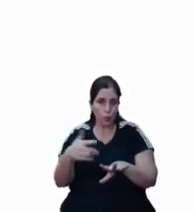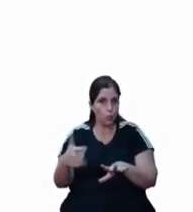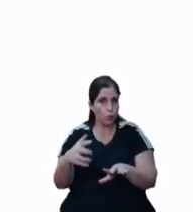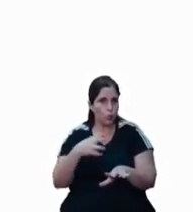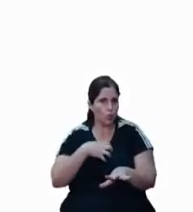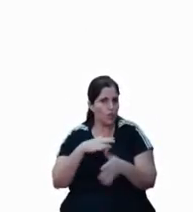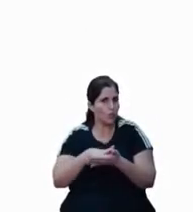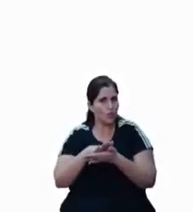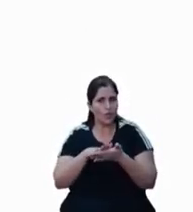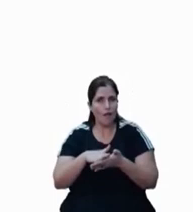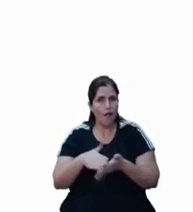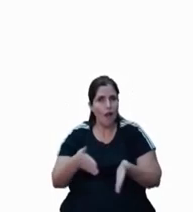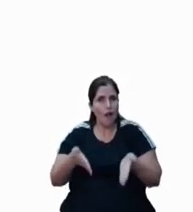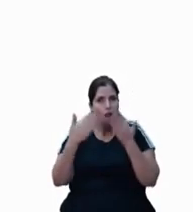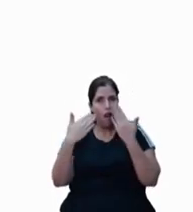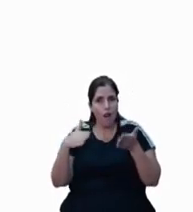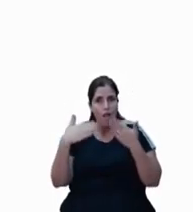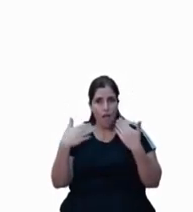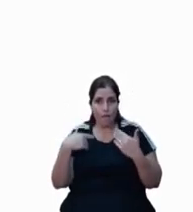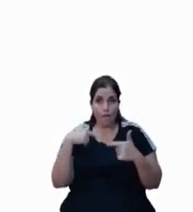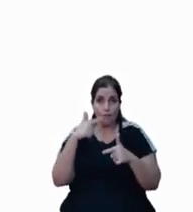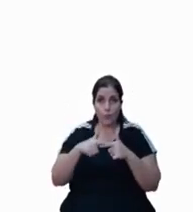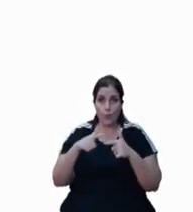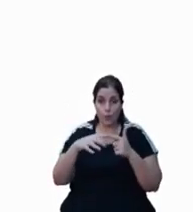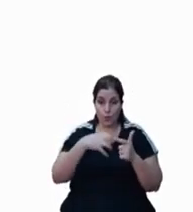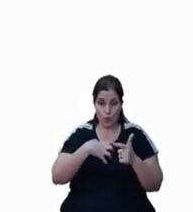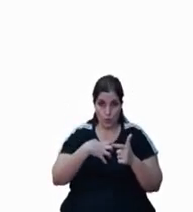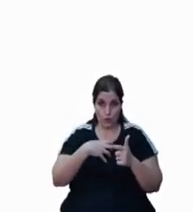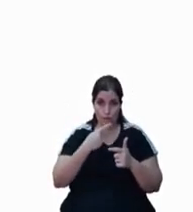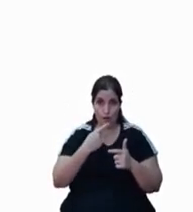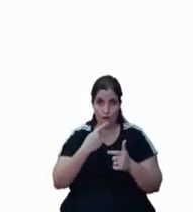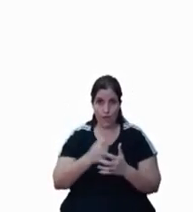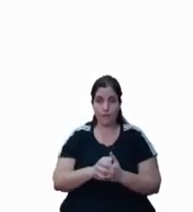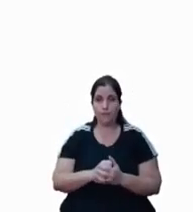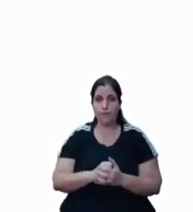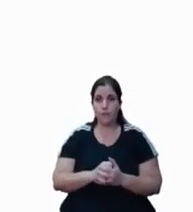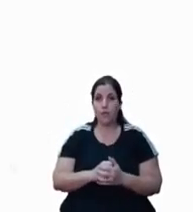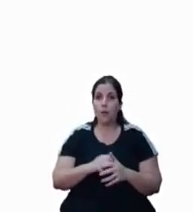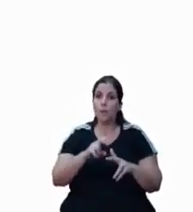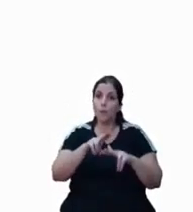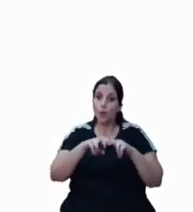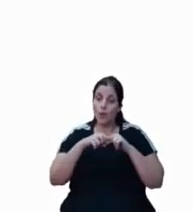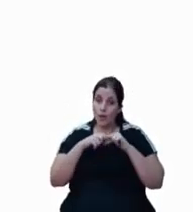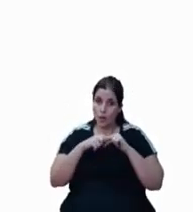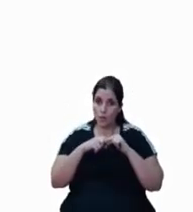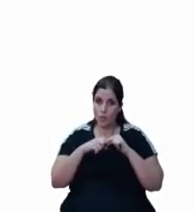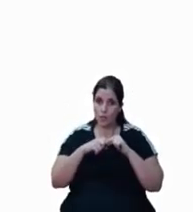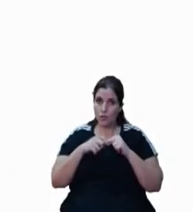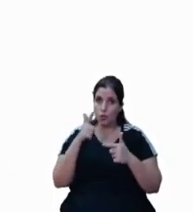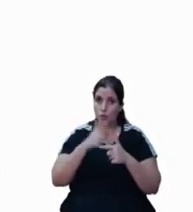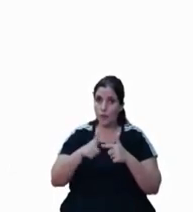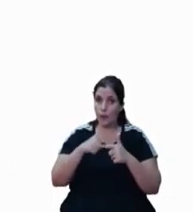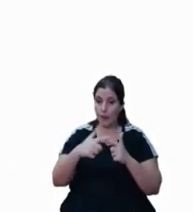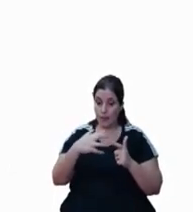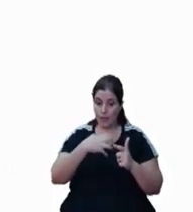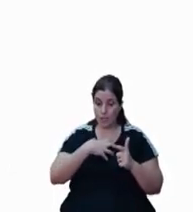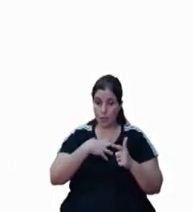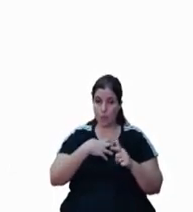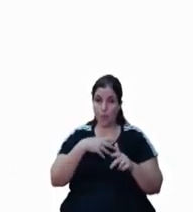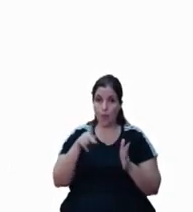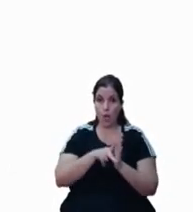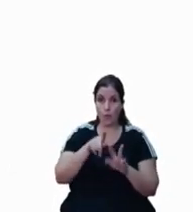mostrando um leve comprometimento sensorial, tal como mencionei antes, que é devido a fibras sensitivas específicas